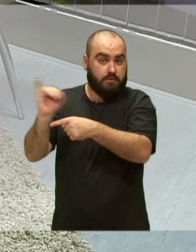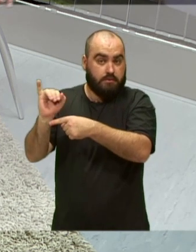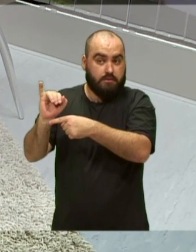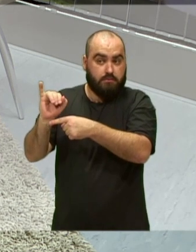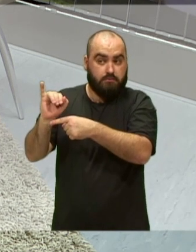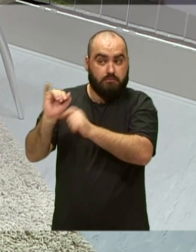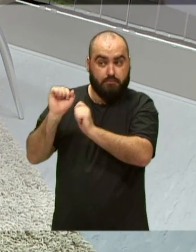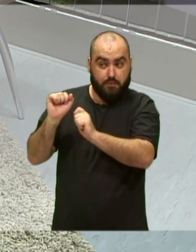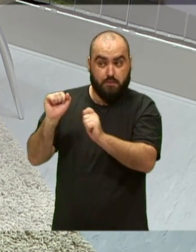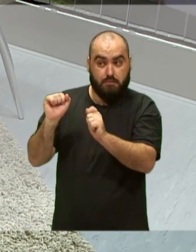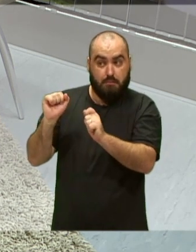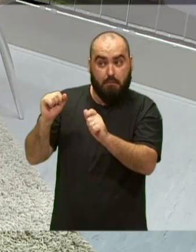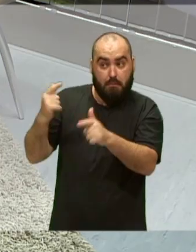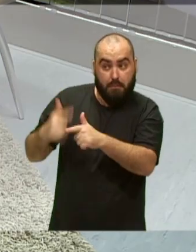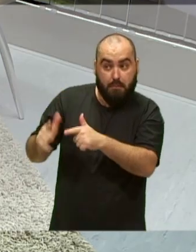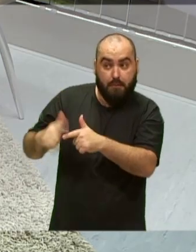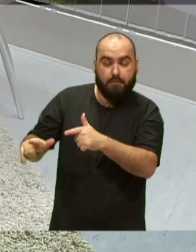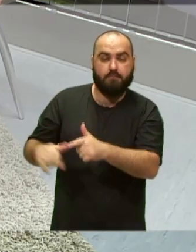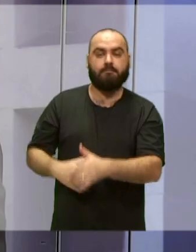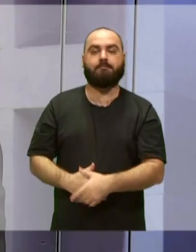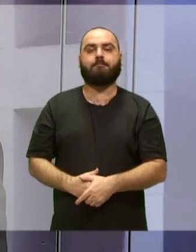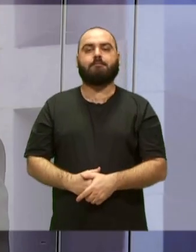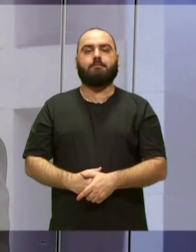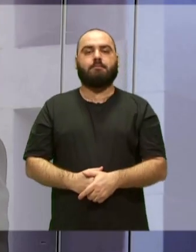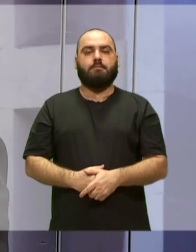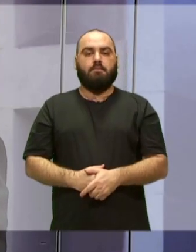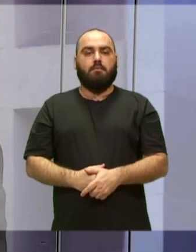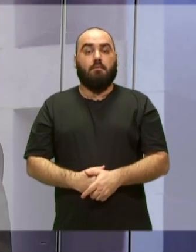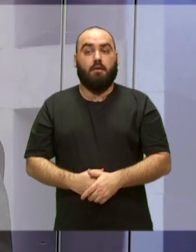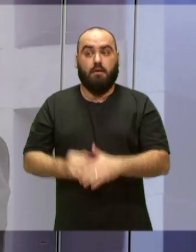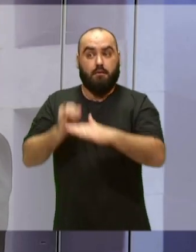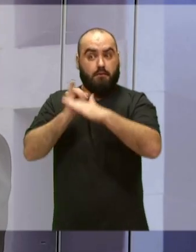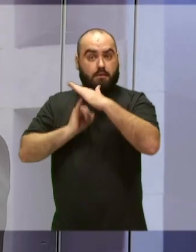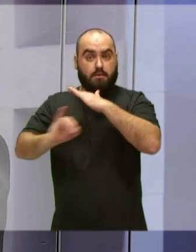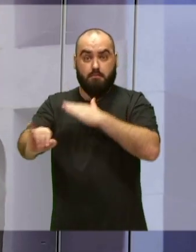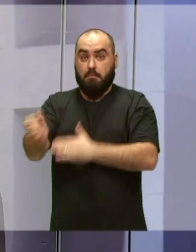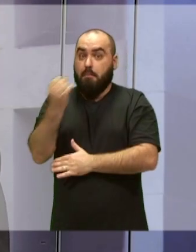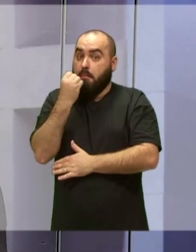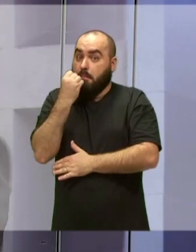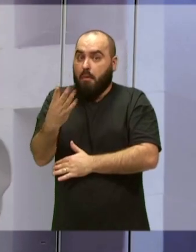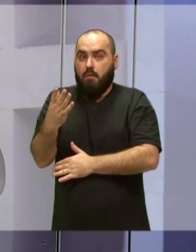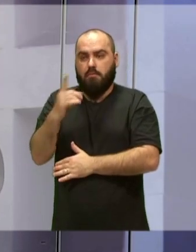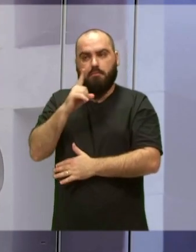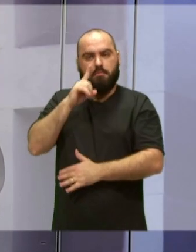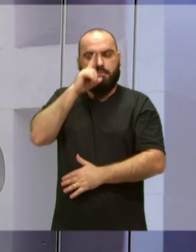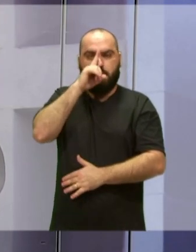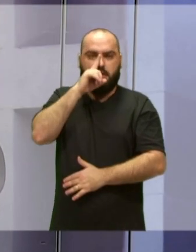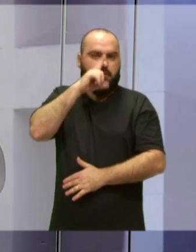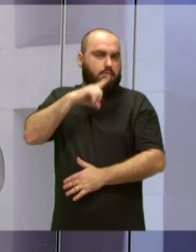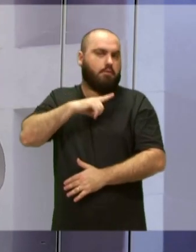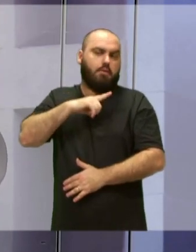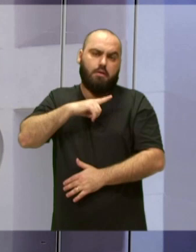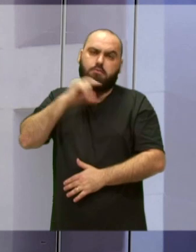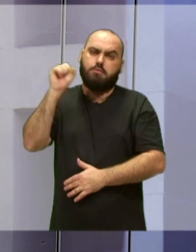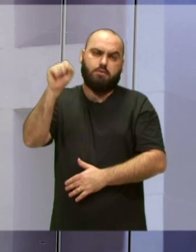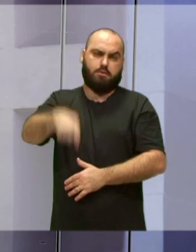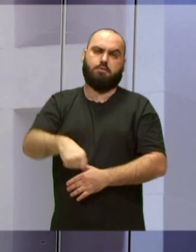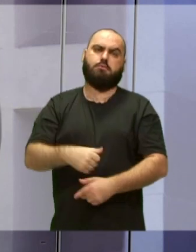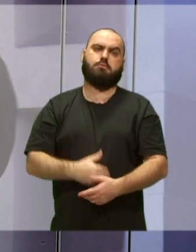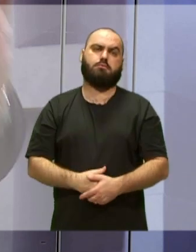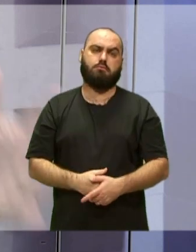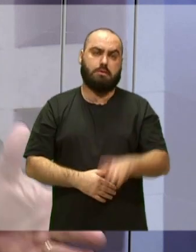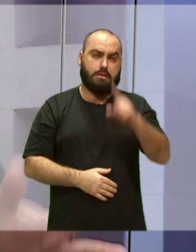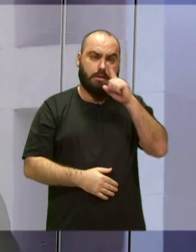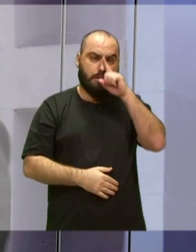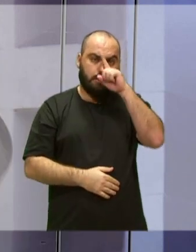Executivo tudo quanto é investimento bom tem risco todos os investimentos T risco o risco ele é